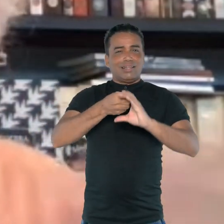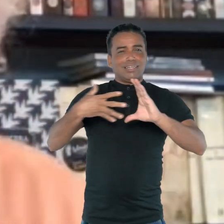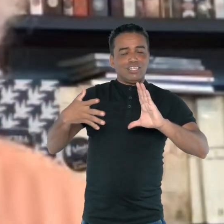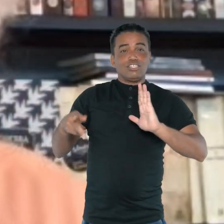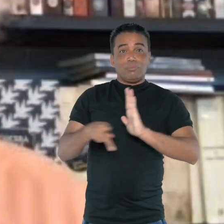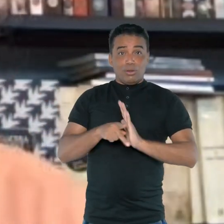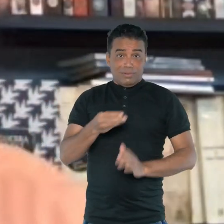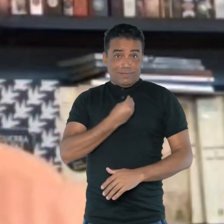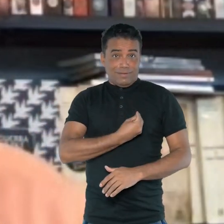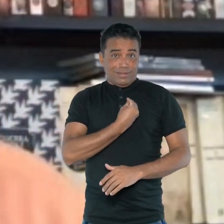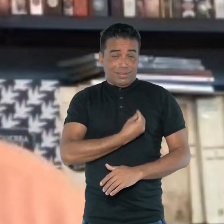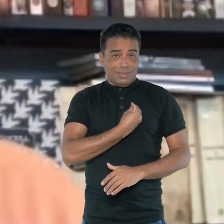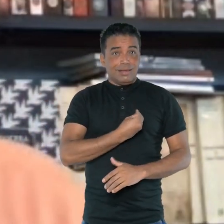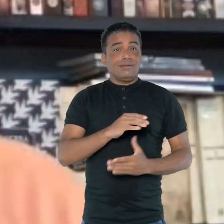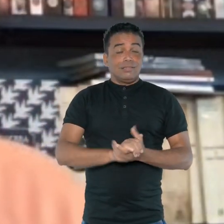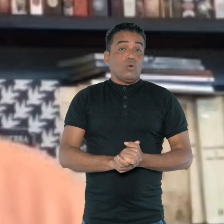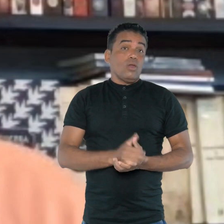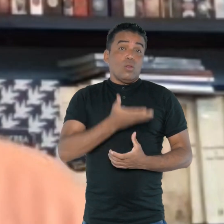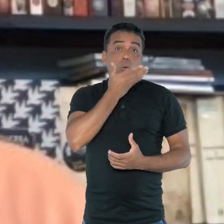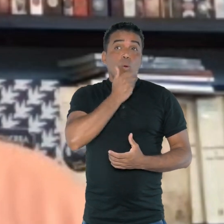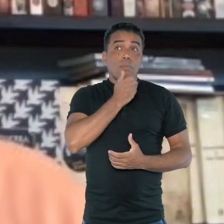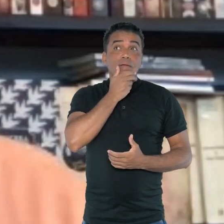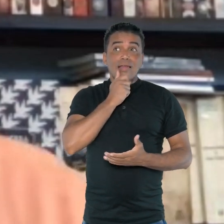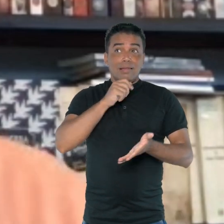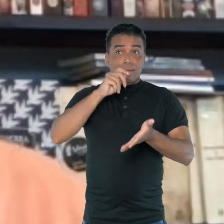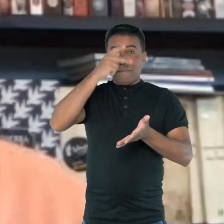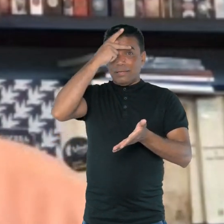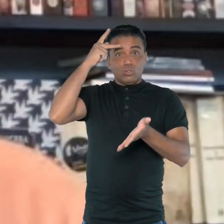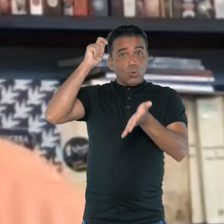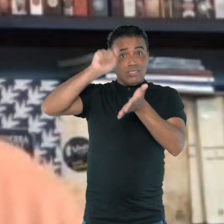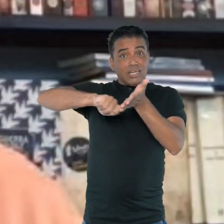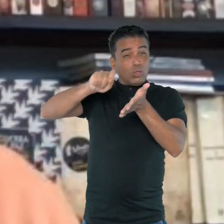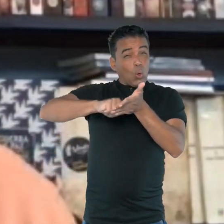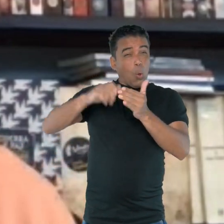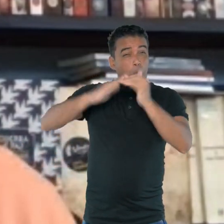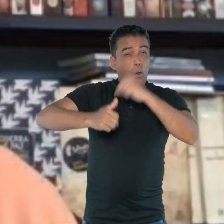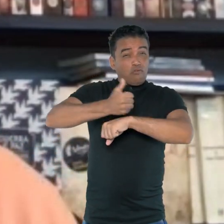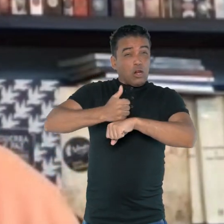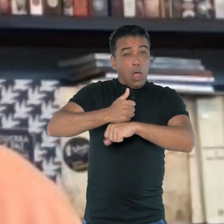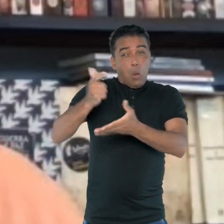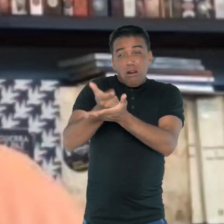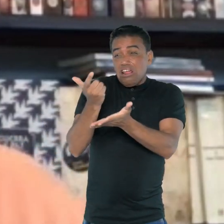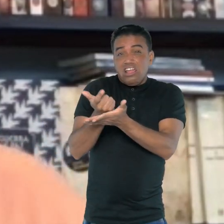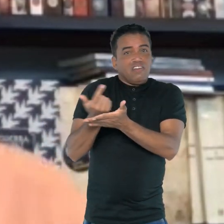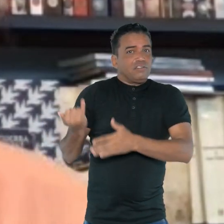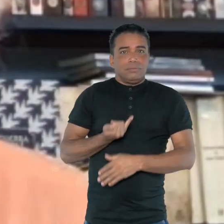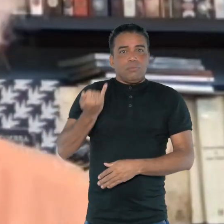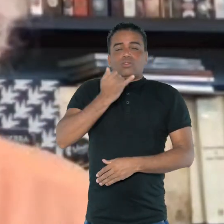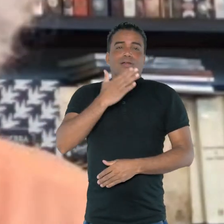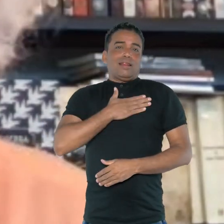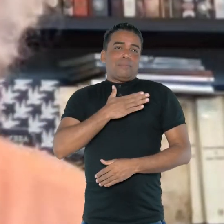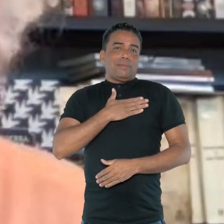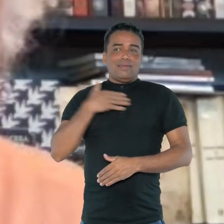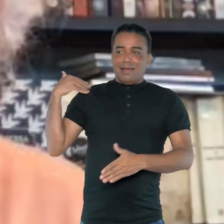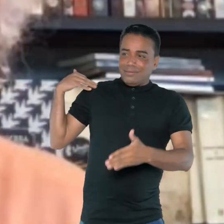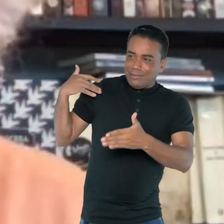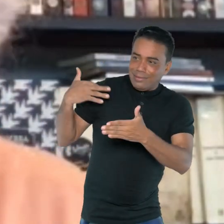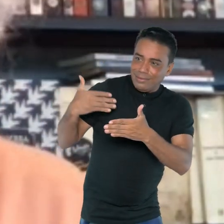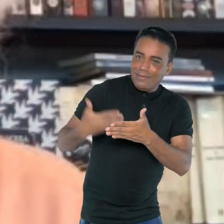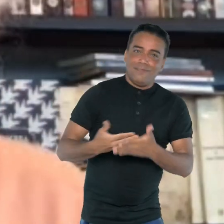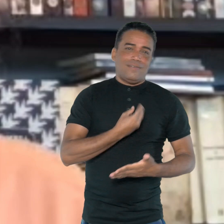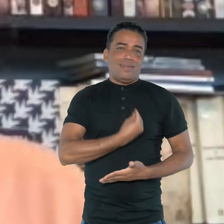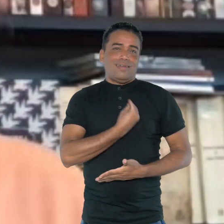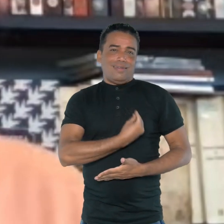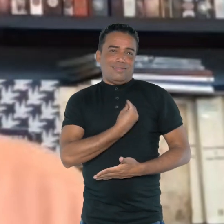como homem, ele como autor, é uma referência importante, os livros dele são importantes na minha